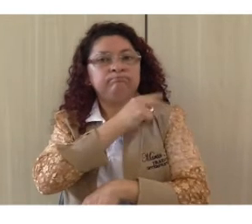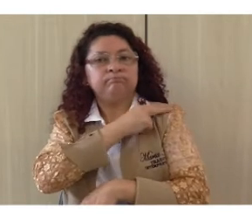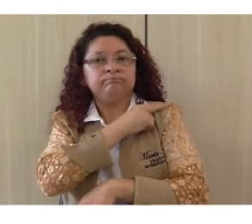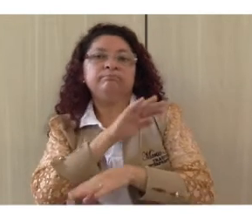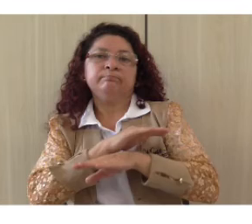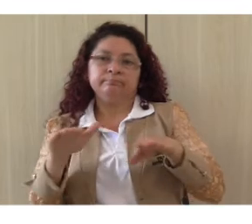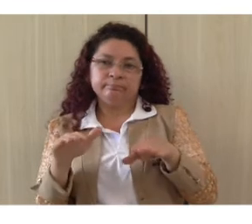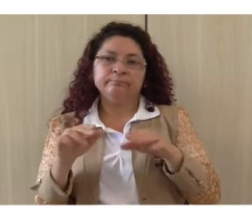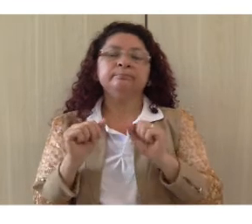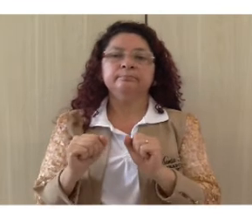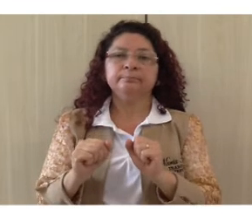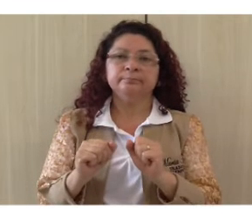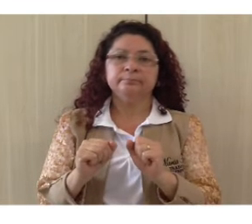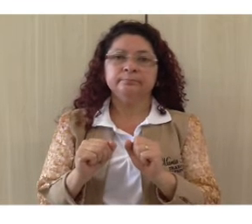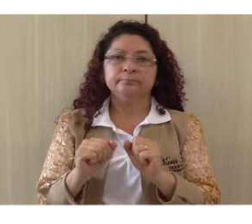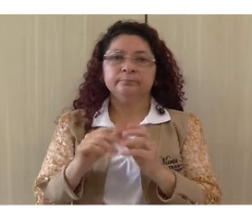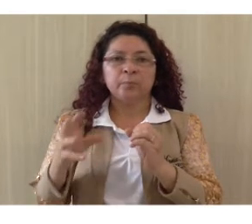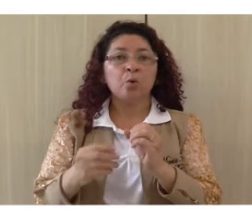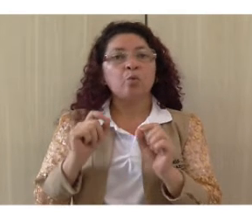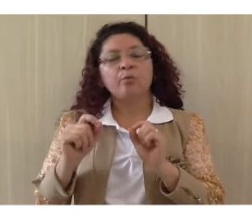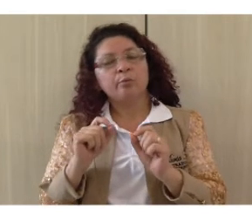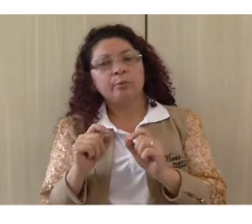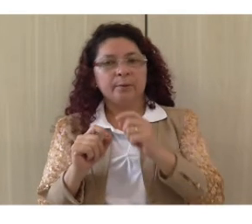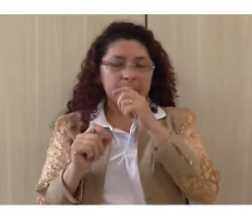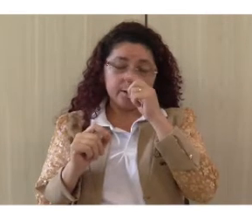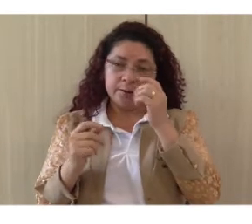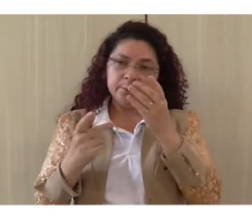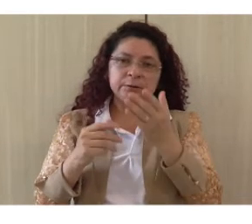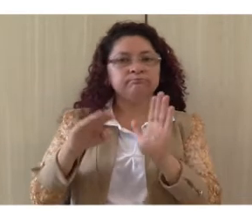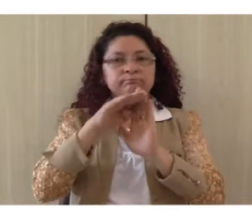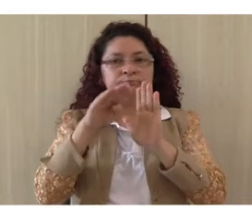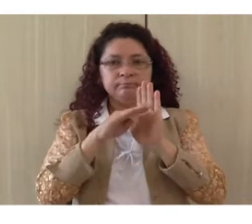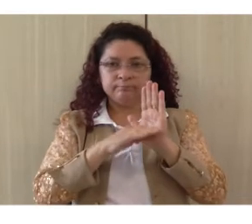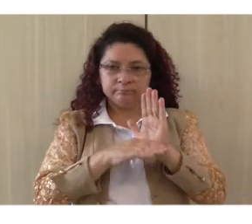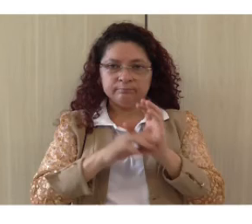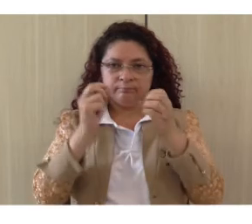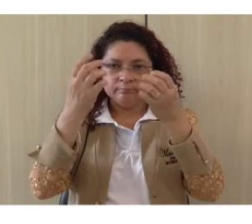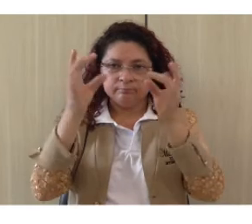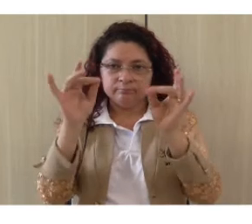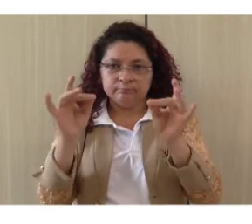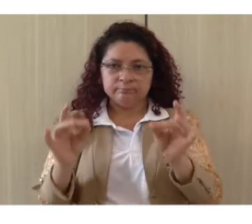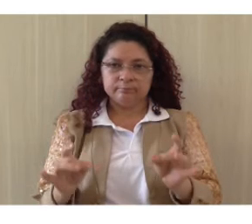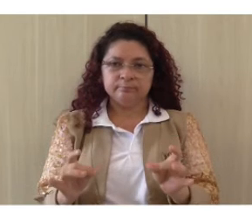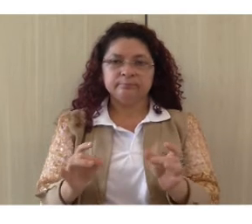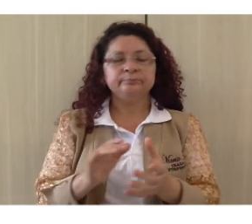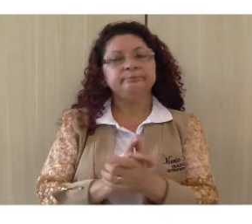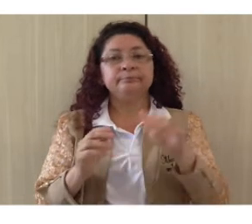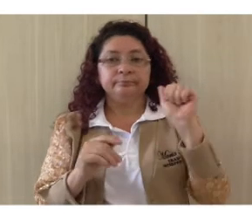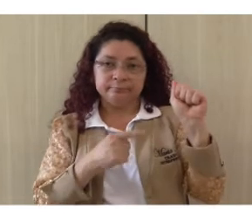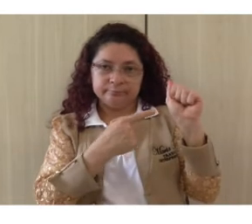possam estar enquadrados em, pelo menos, uma das seguintes situações abaixo descritas.